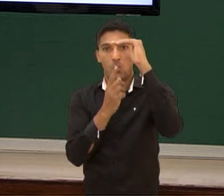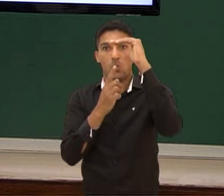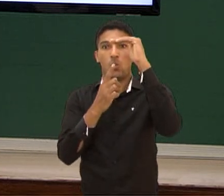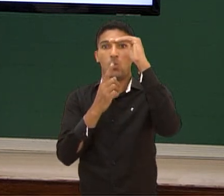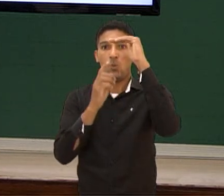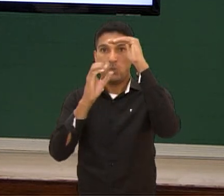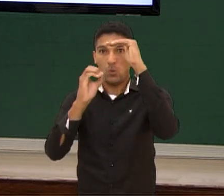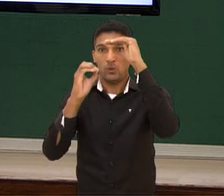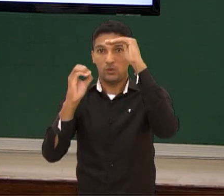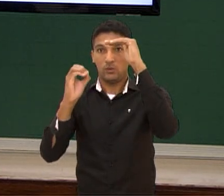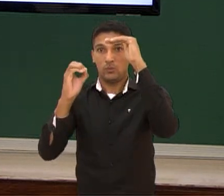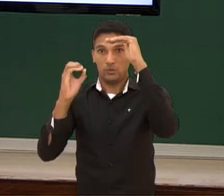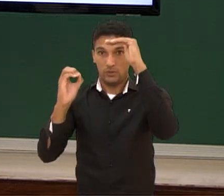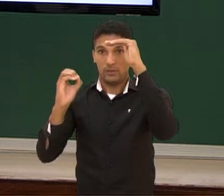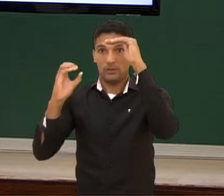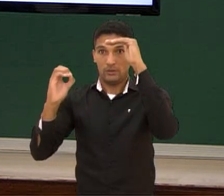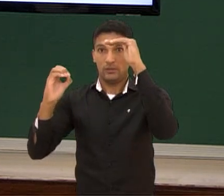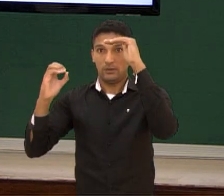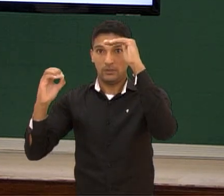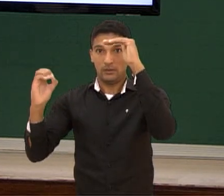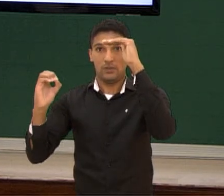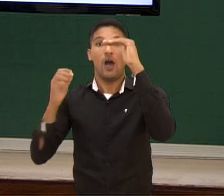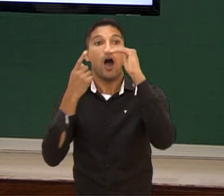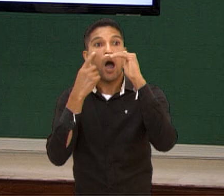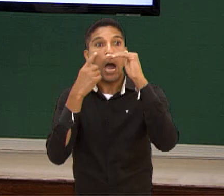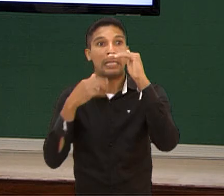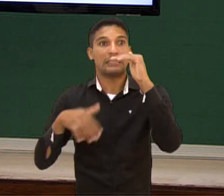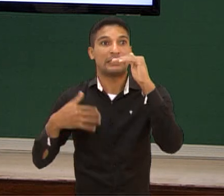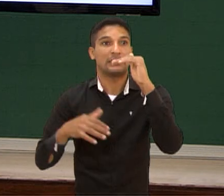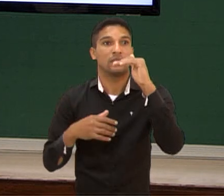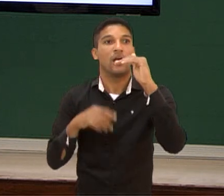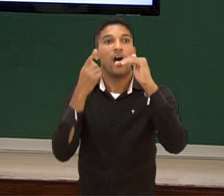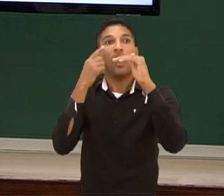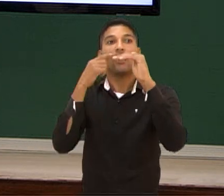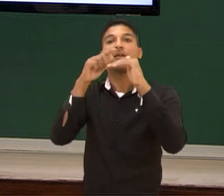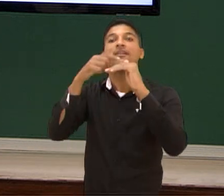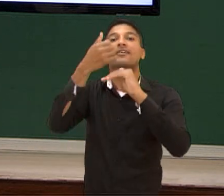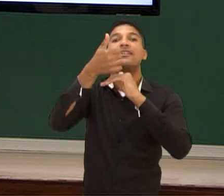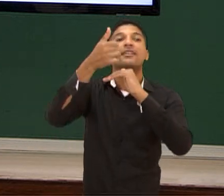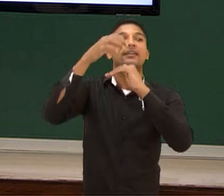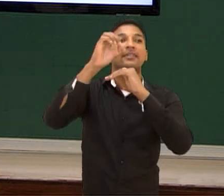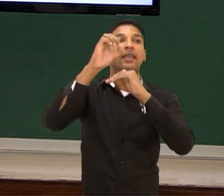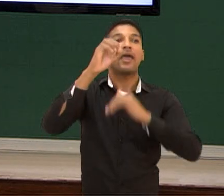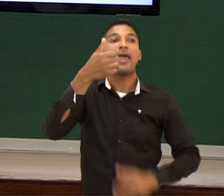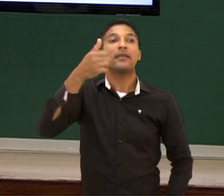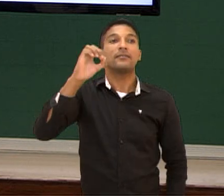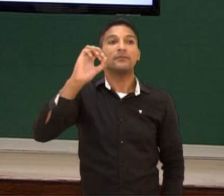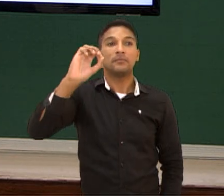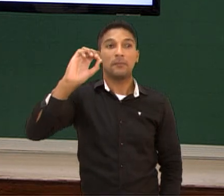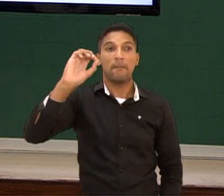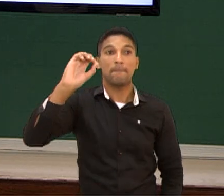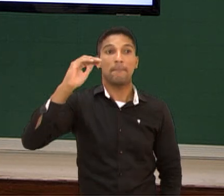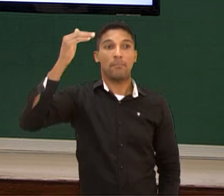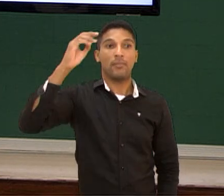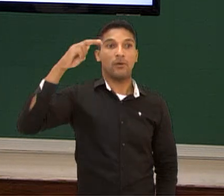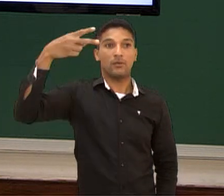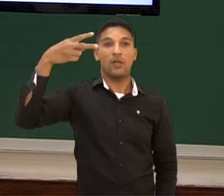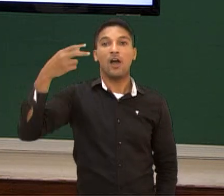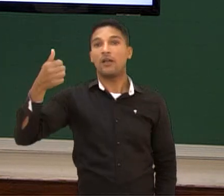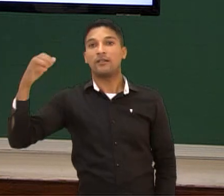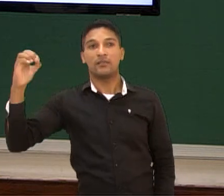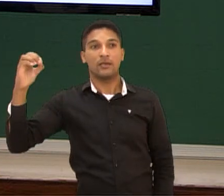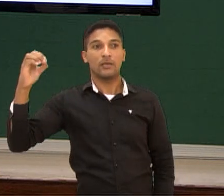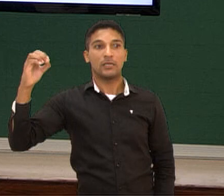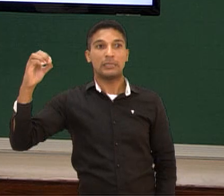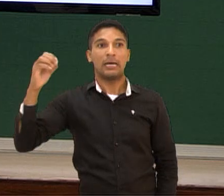sei. Mas quantos zeros tem aqui? 10 elevado ao quadrado é 100, 2 zeros. 10 elevado ao cubo é 1000, 3